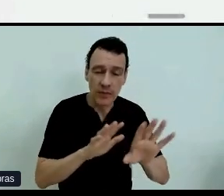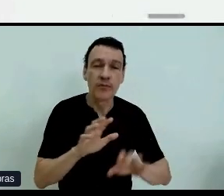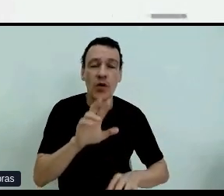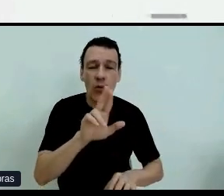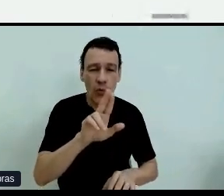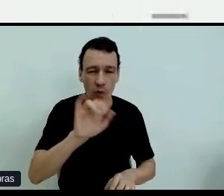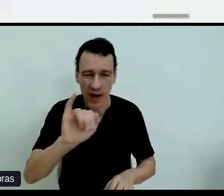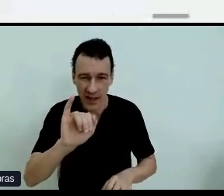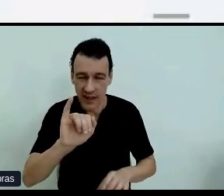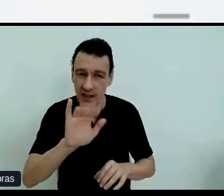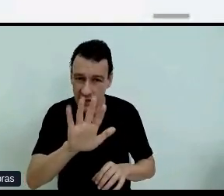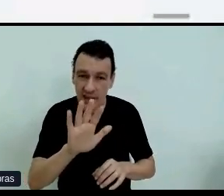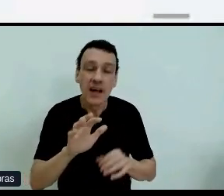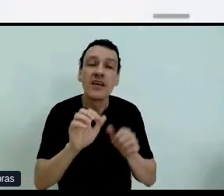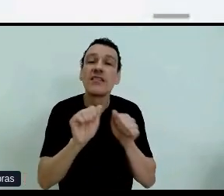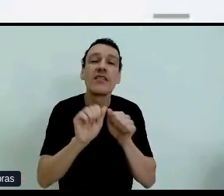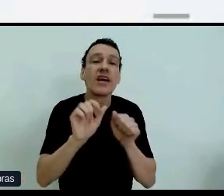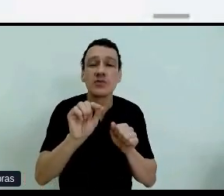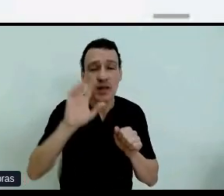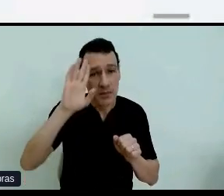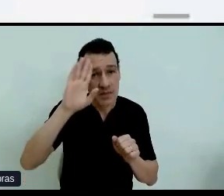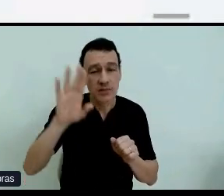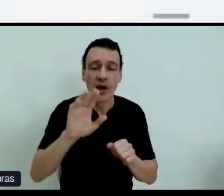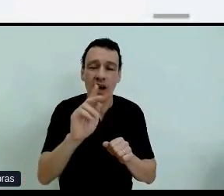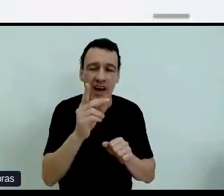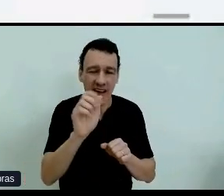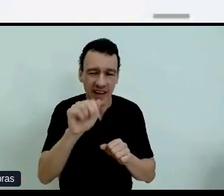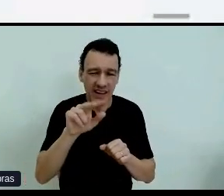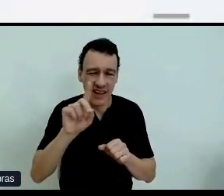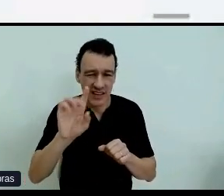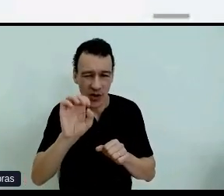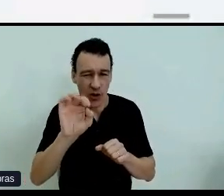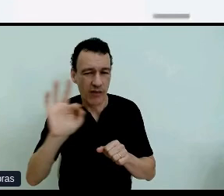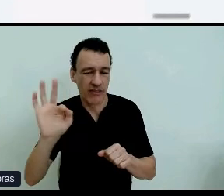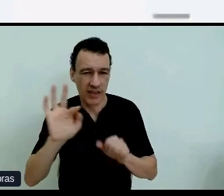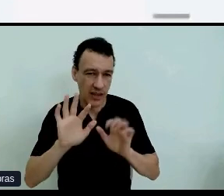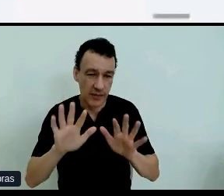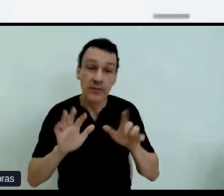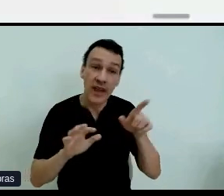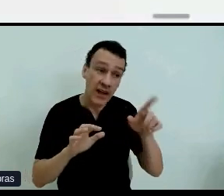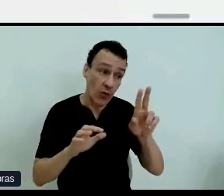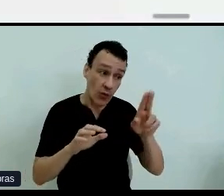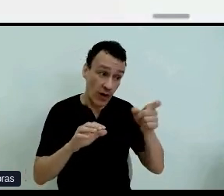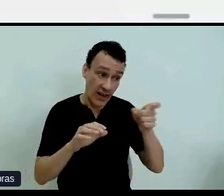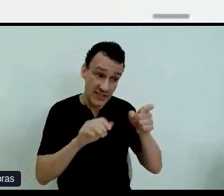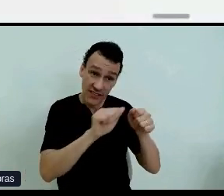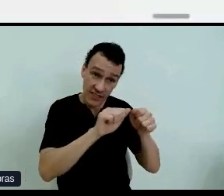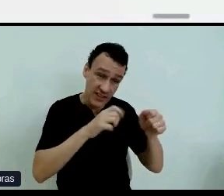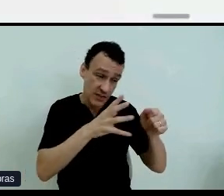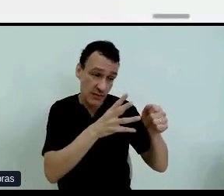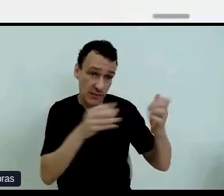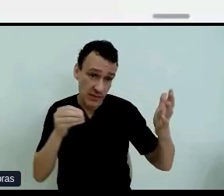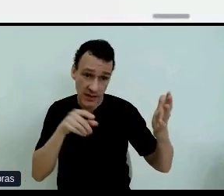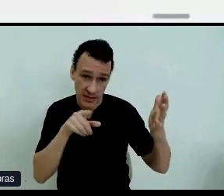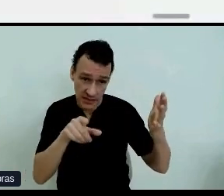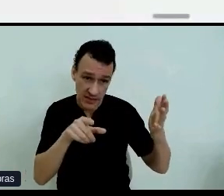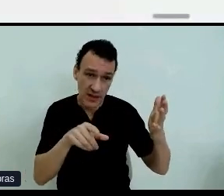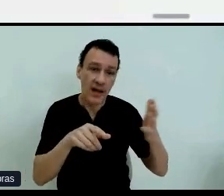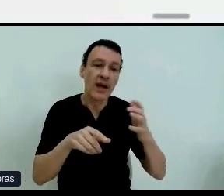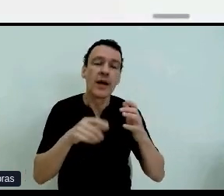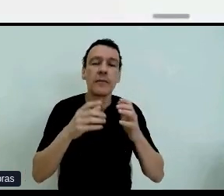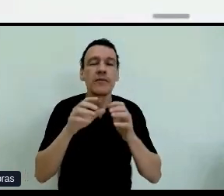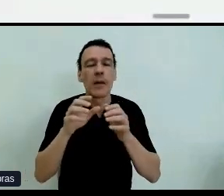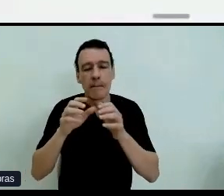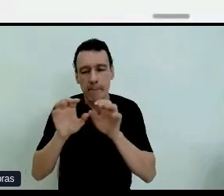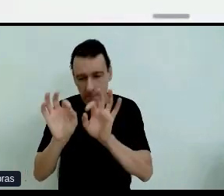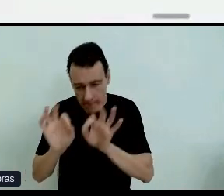apenas de fazer o handoff, né? Pegando esses comentários que o X-Writer fez e aplicando ele no handoff que vai para dev. Então, que